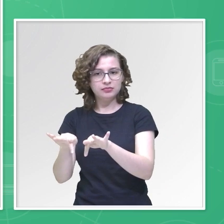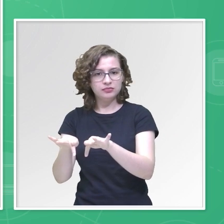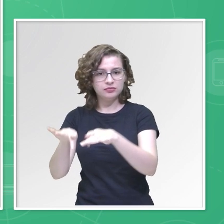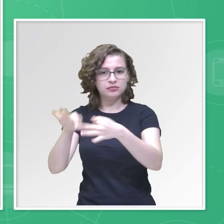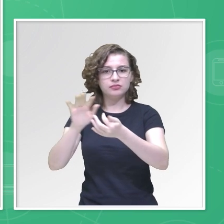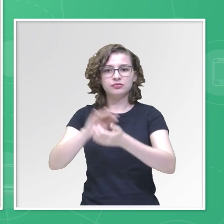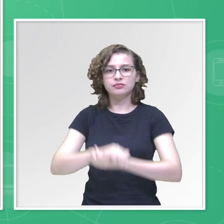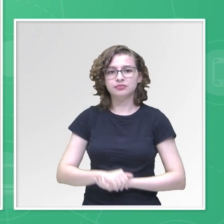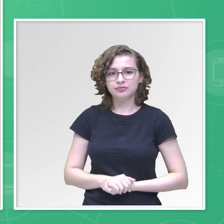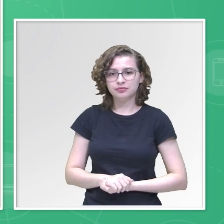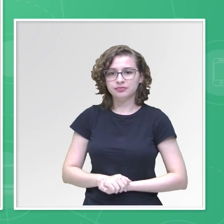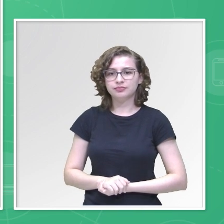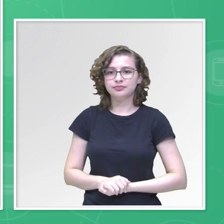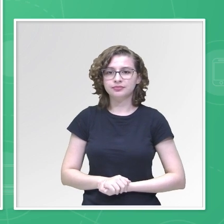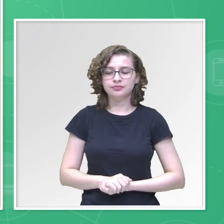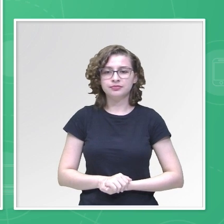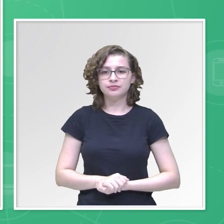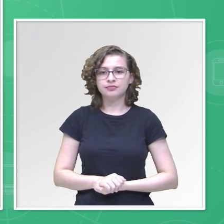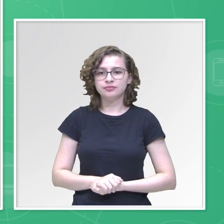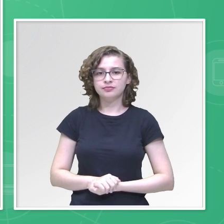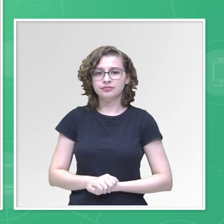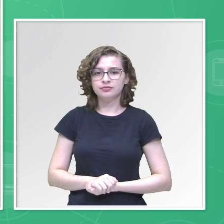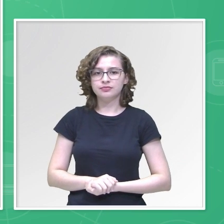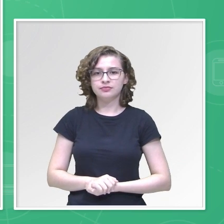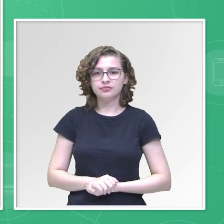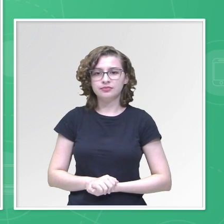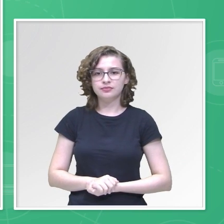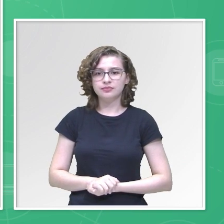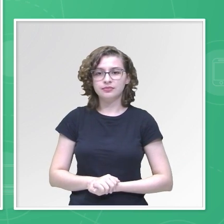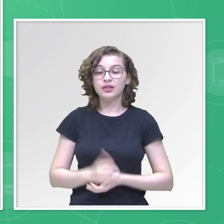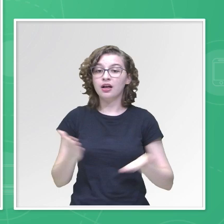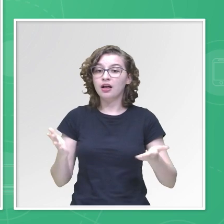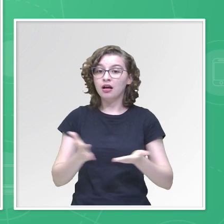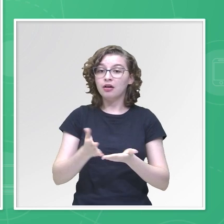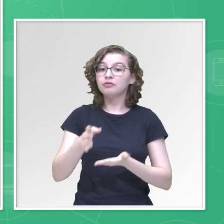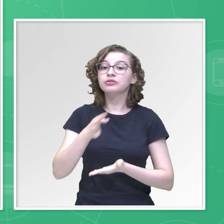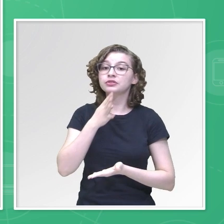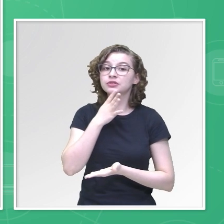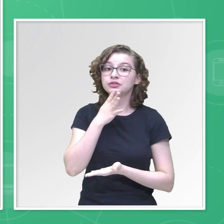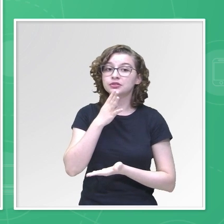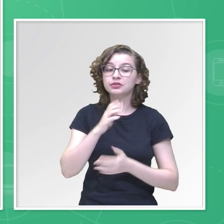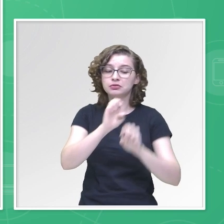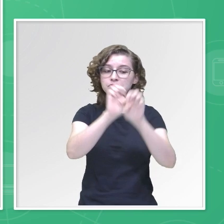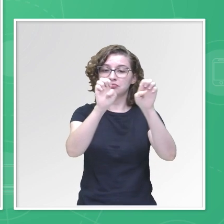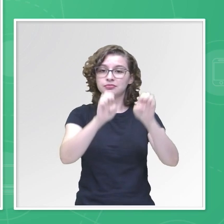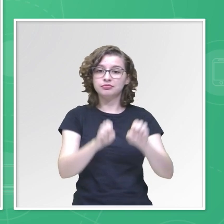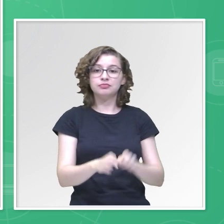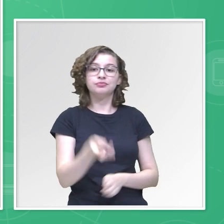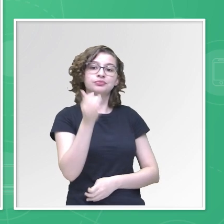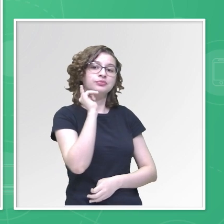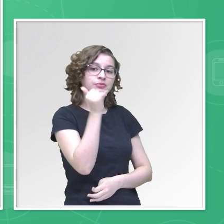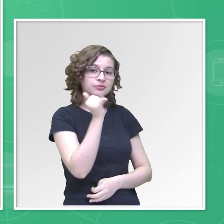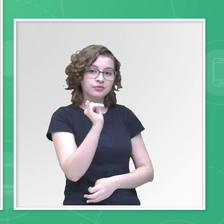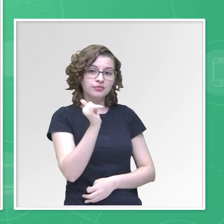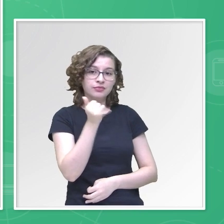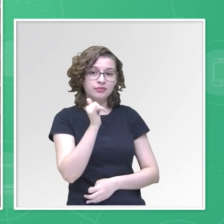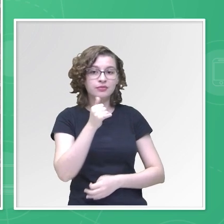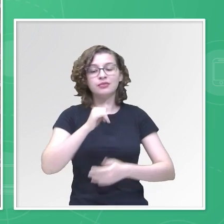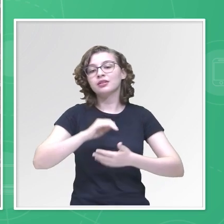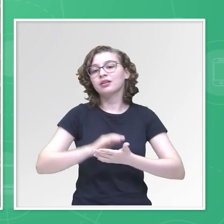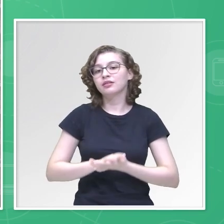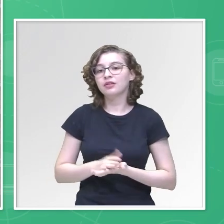desenvolverem sem caminho para o final muito bem e agora que você conheceu a estrutura da narrativa você vai